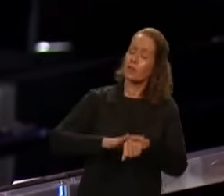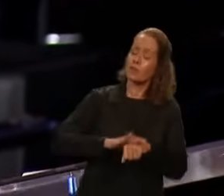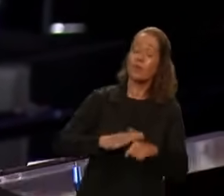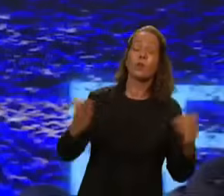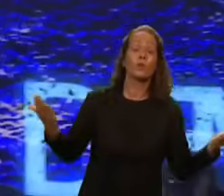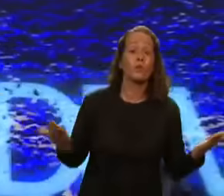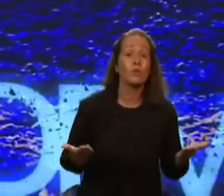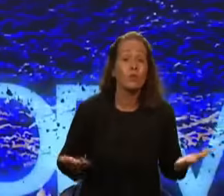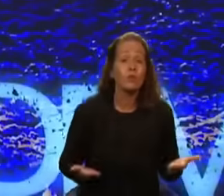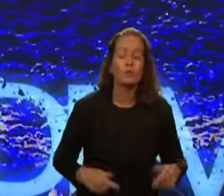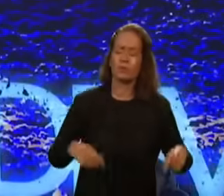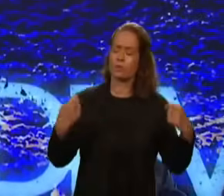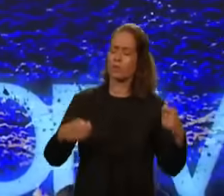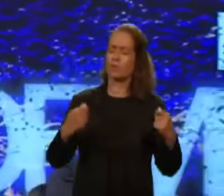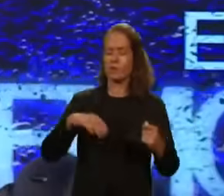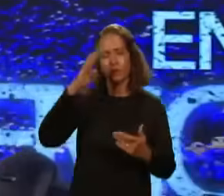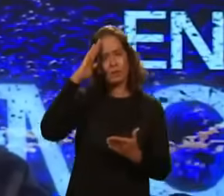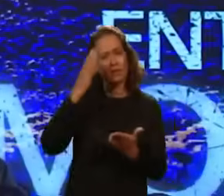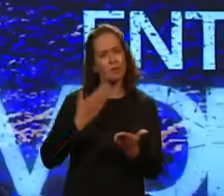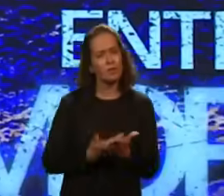Nós temos que crer nisso.